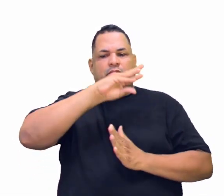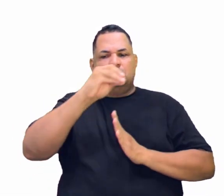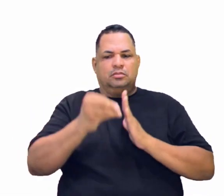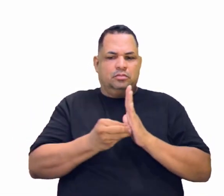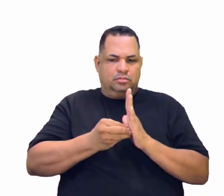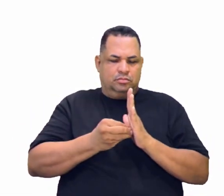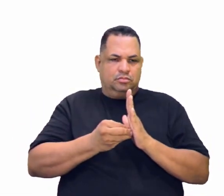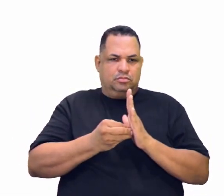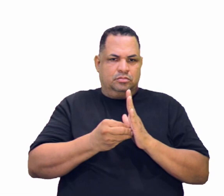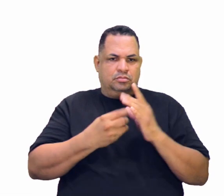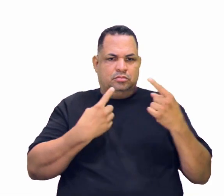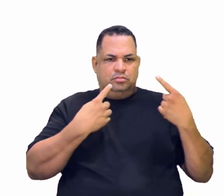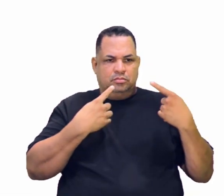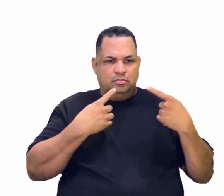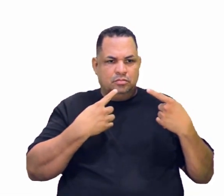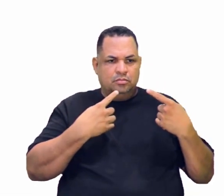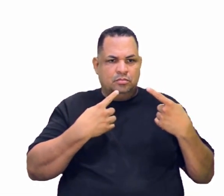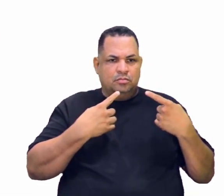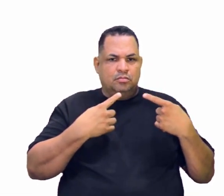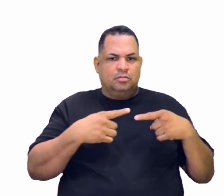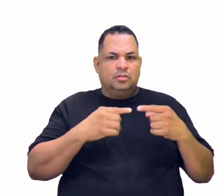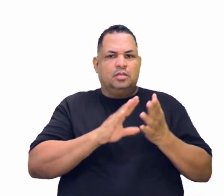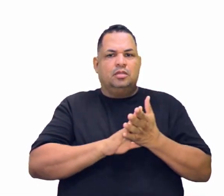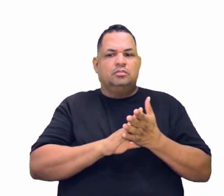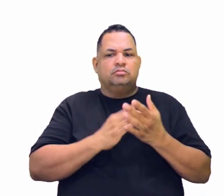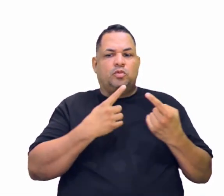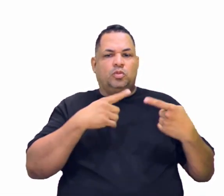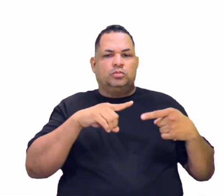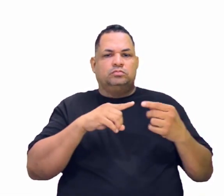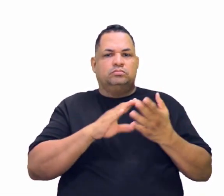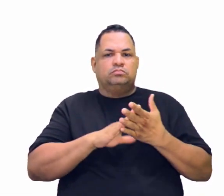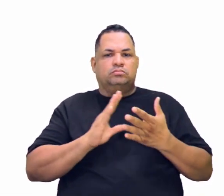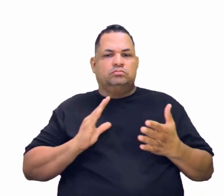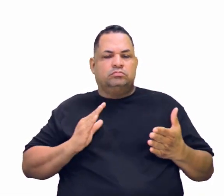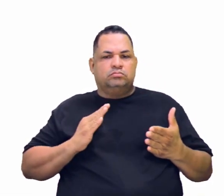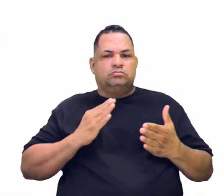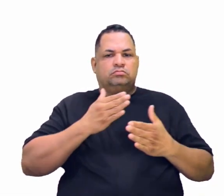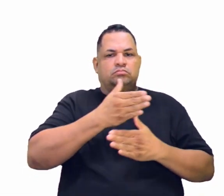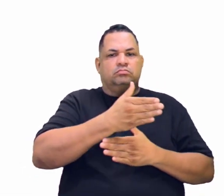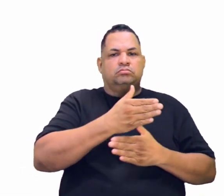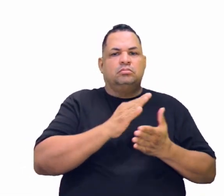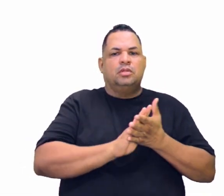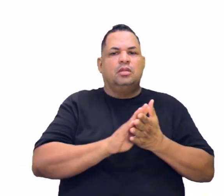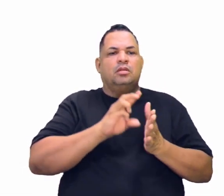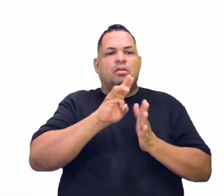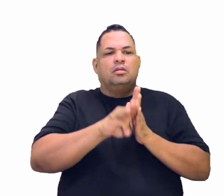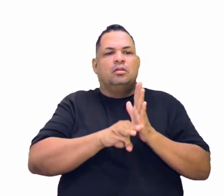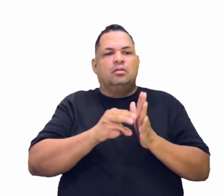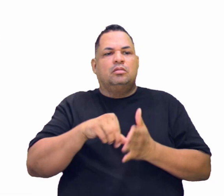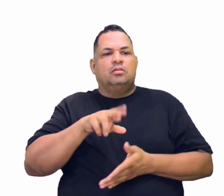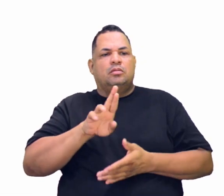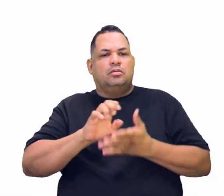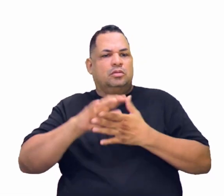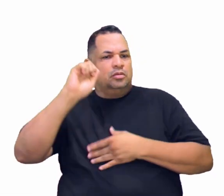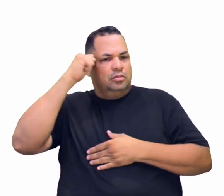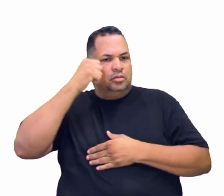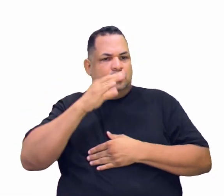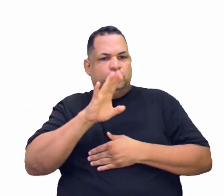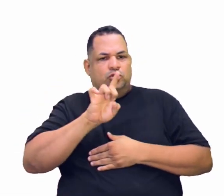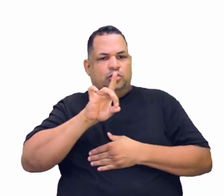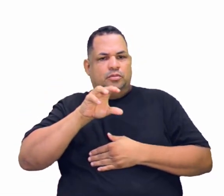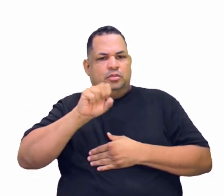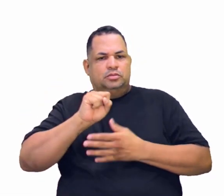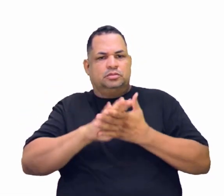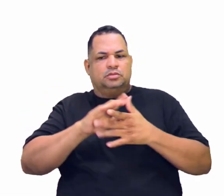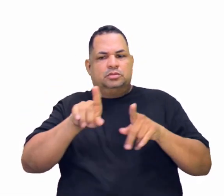Então, eles reagem ao avanço no Madeira, no Rio Negro, no Rio Solimões e no